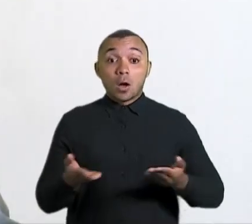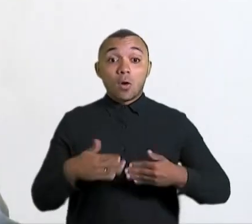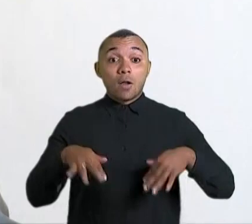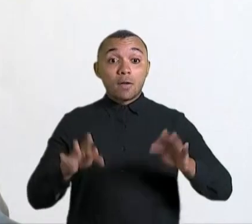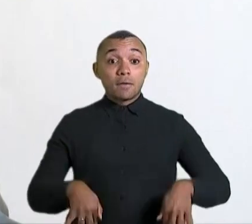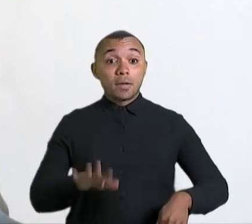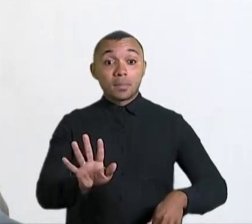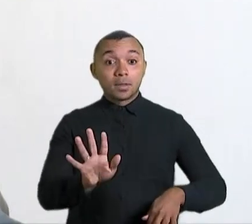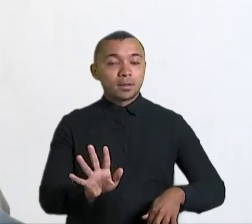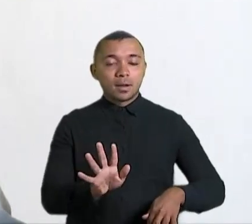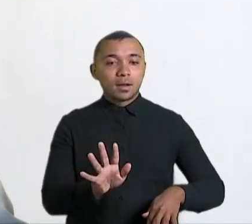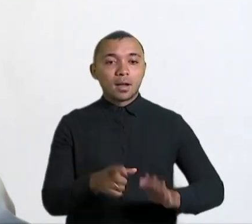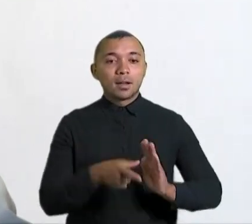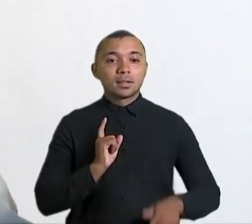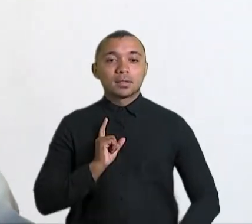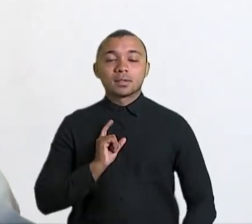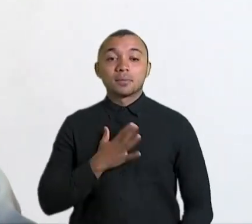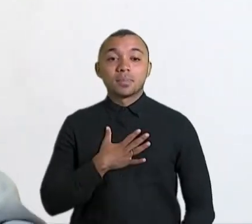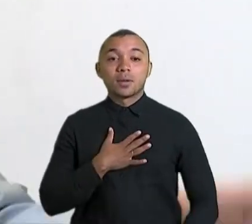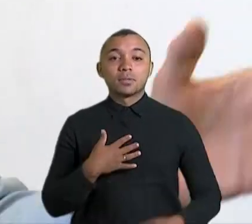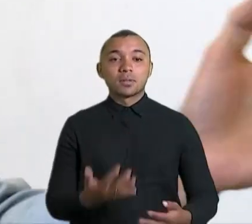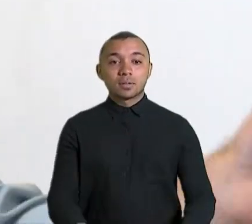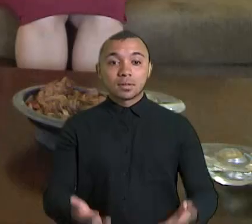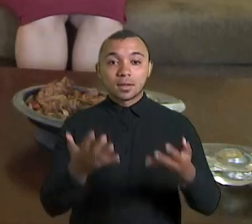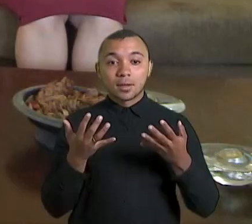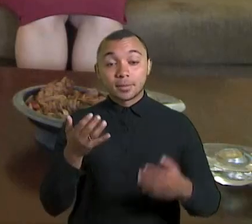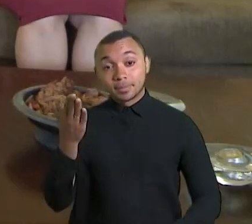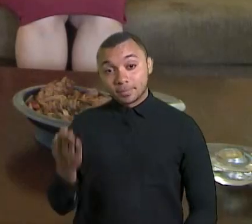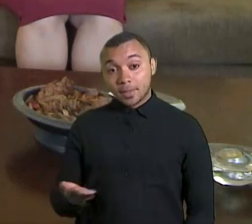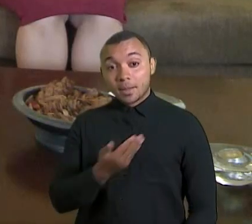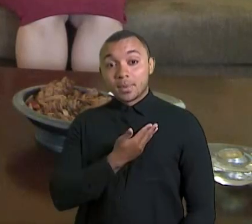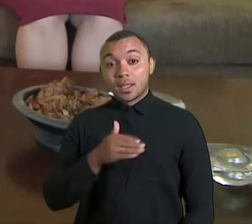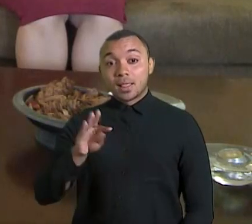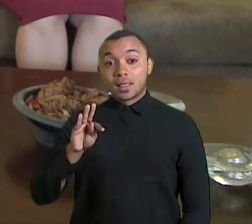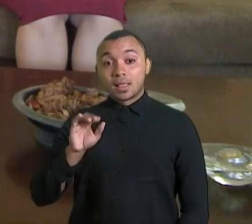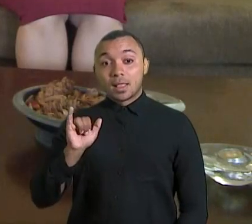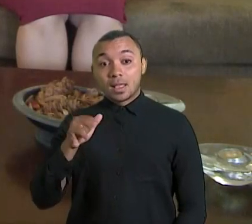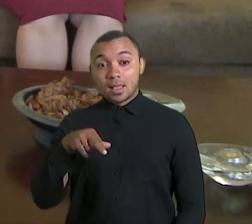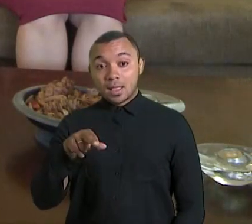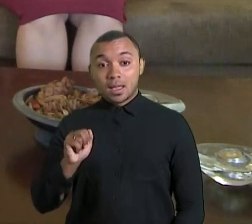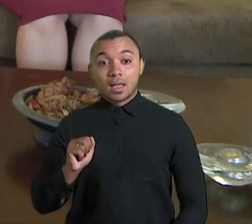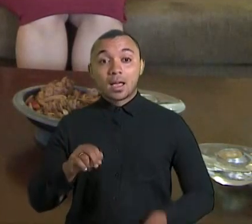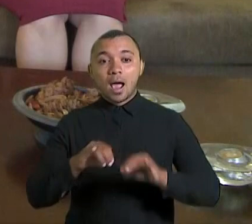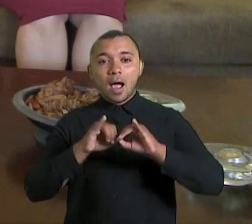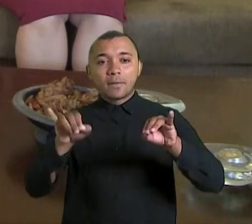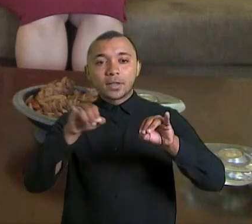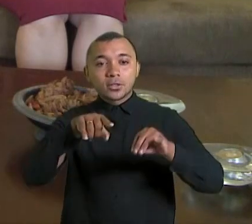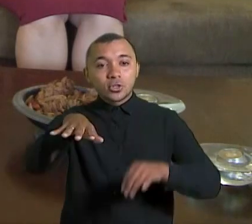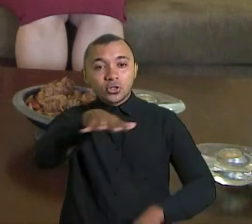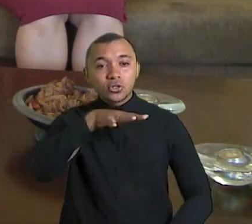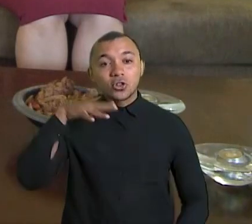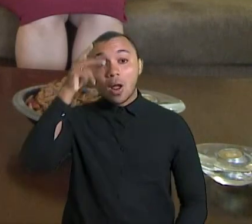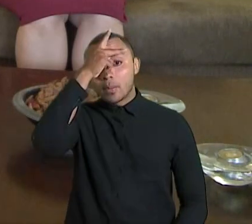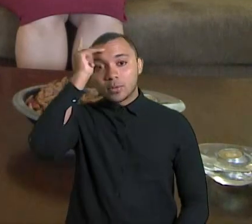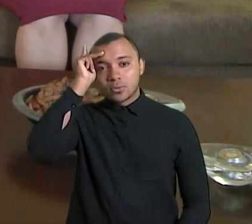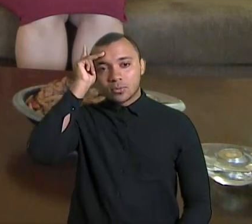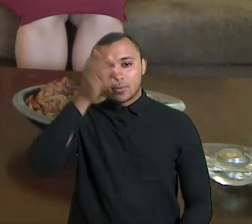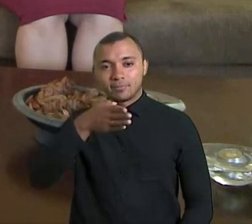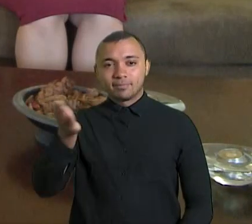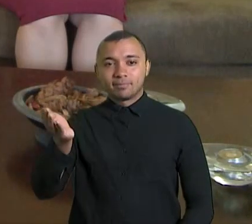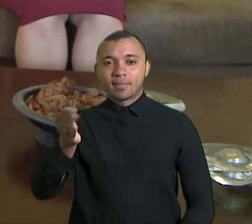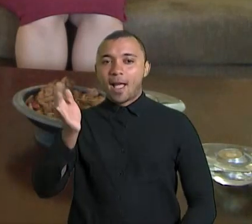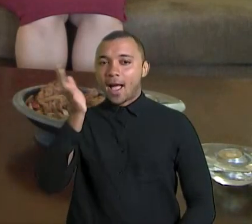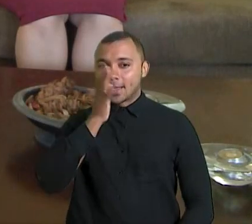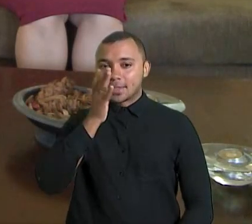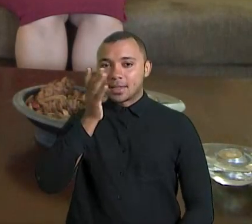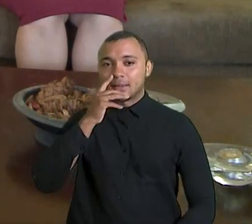Valfrido Viana, eu gostaria que, inicialmente, a Tainara dissesse para os nossos telespectadores, para quem está nos assistindo, quem